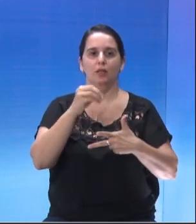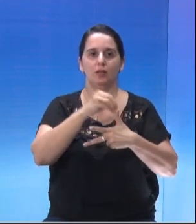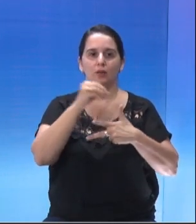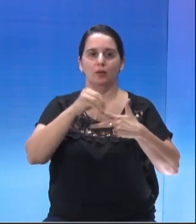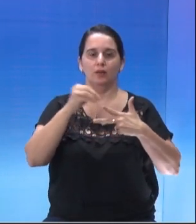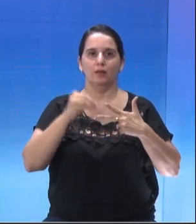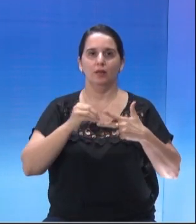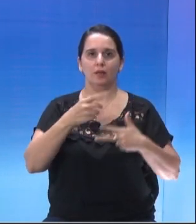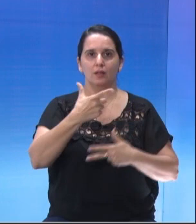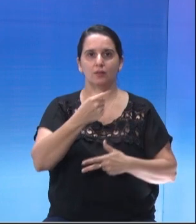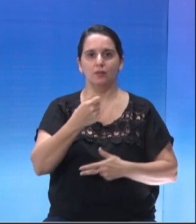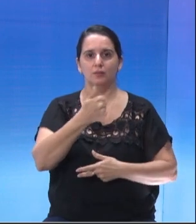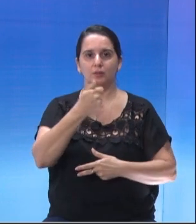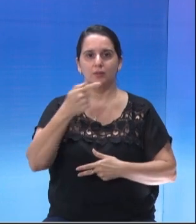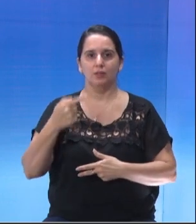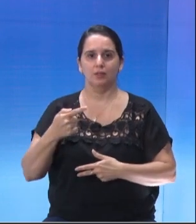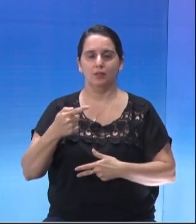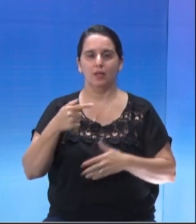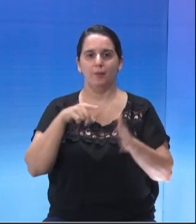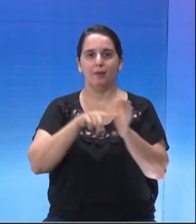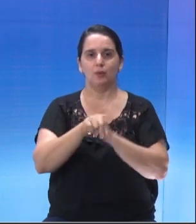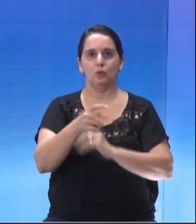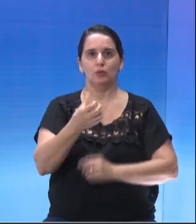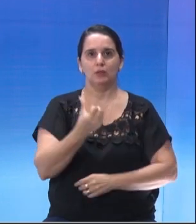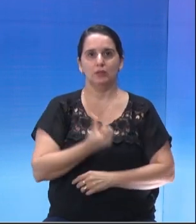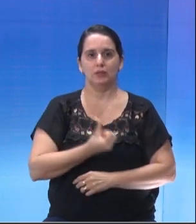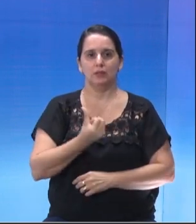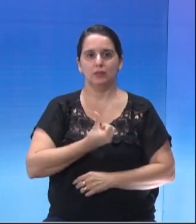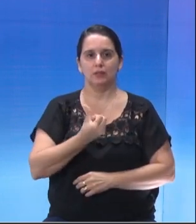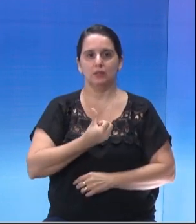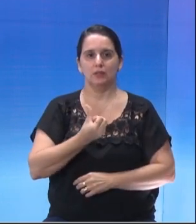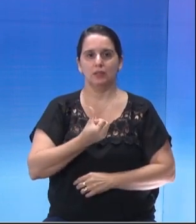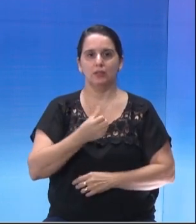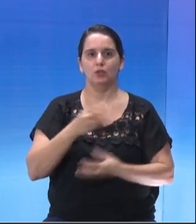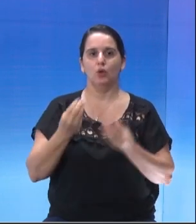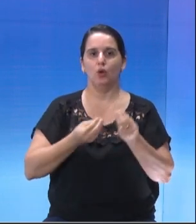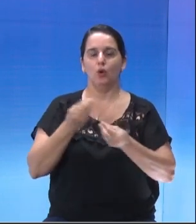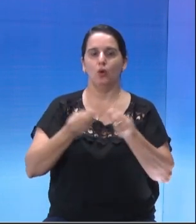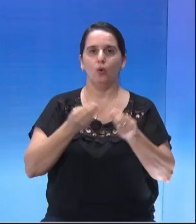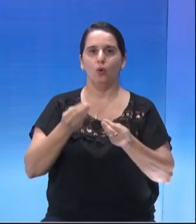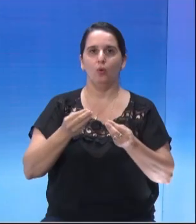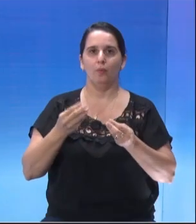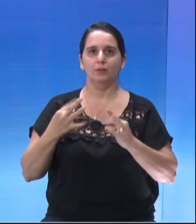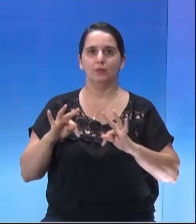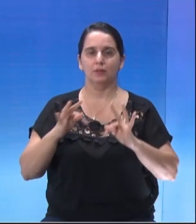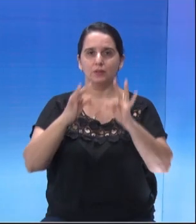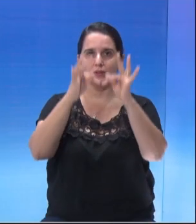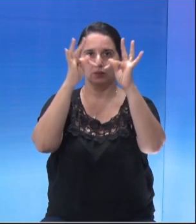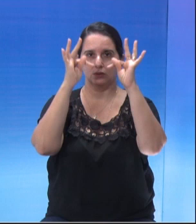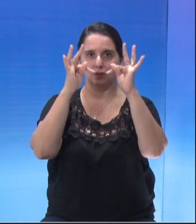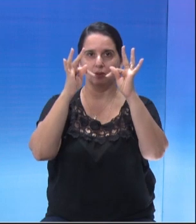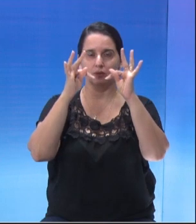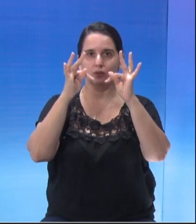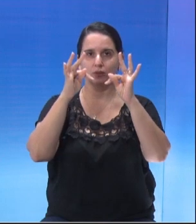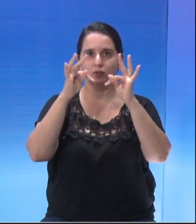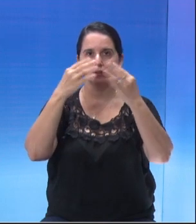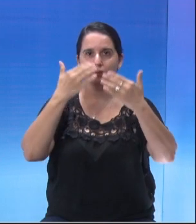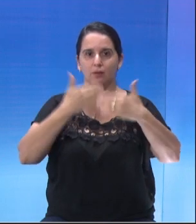vamos ver como que, então, eles abordam esses gêneros textuais, essa tecnologia na prova de linguagens de língua